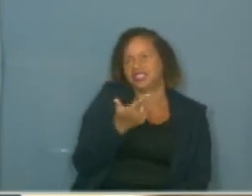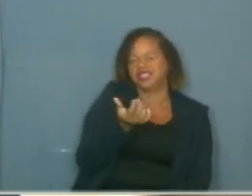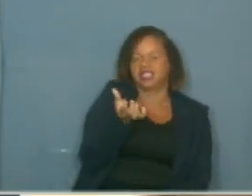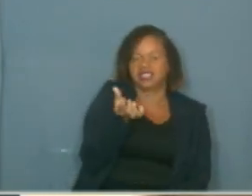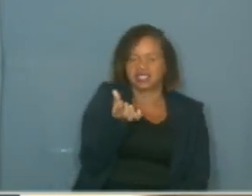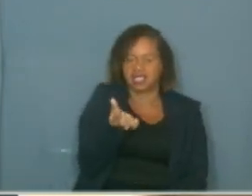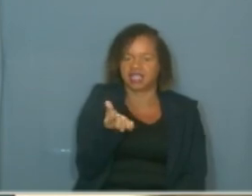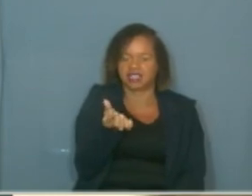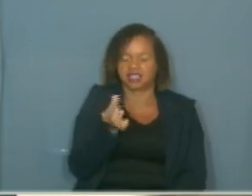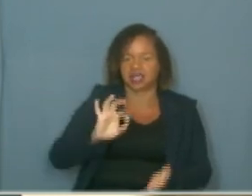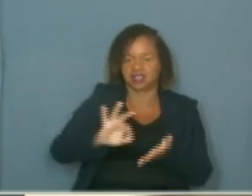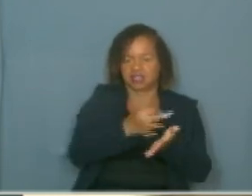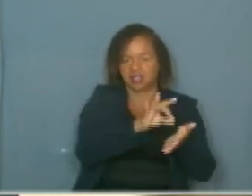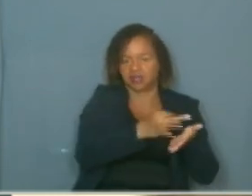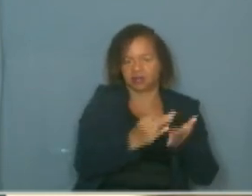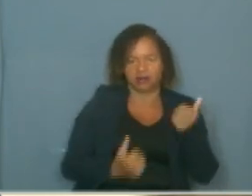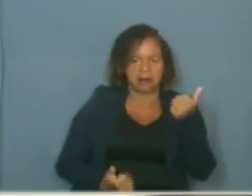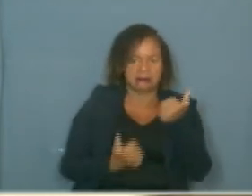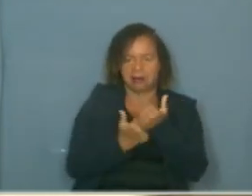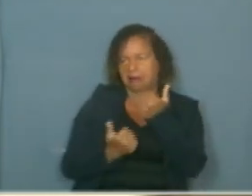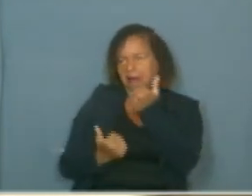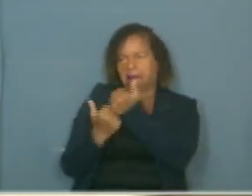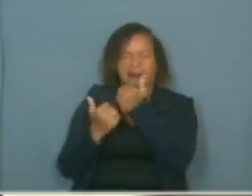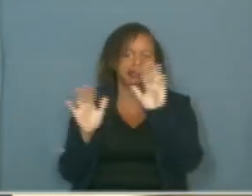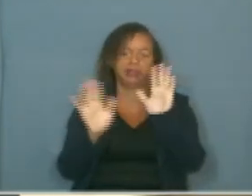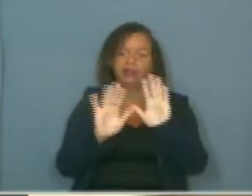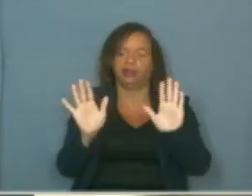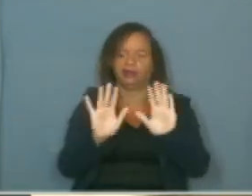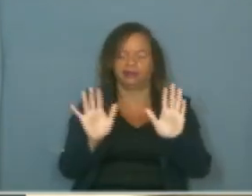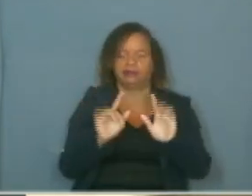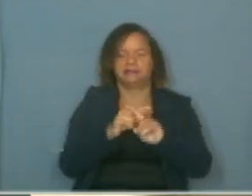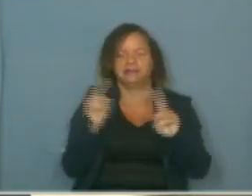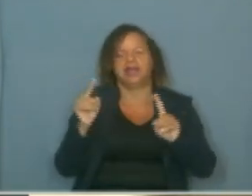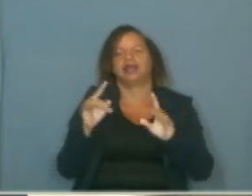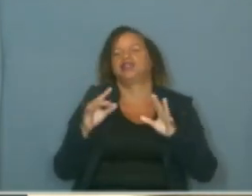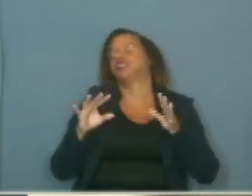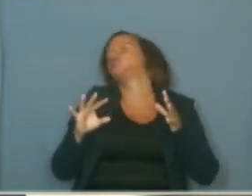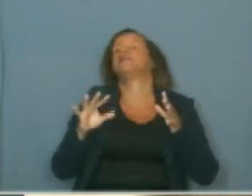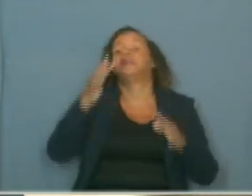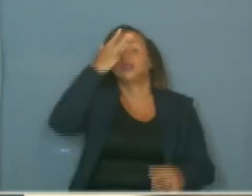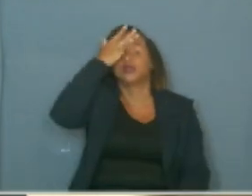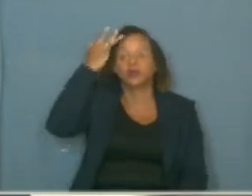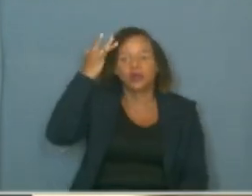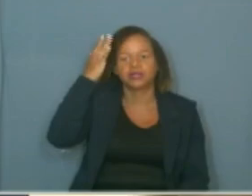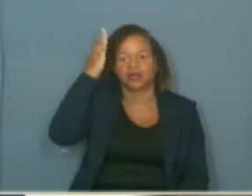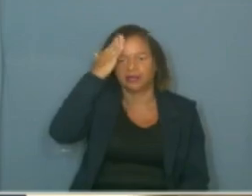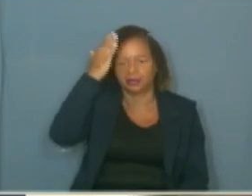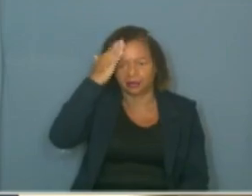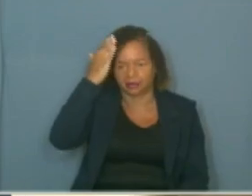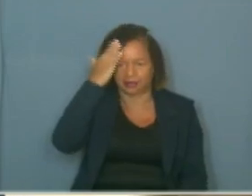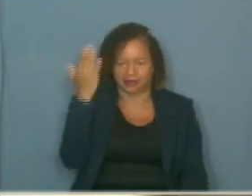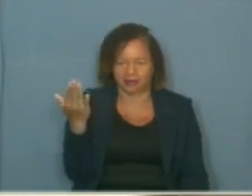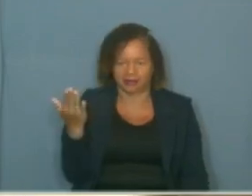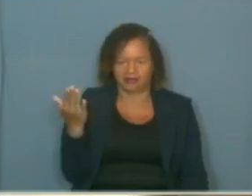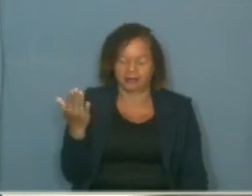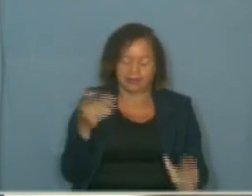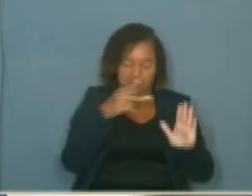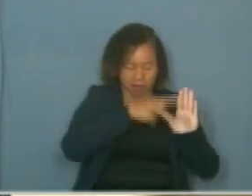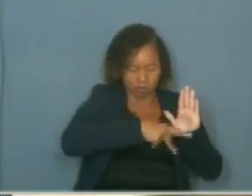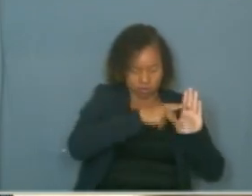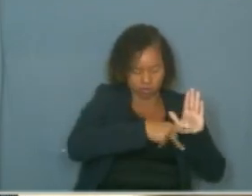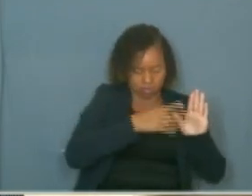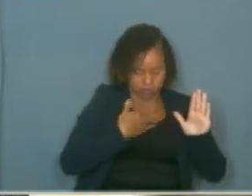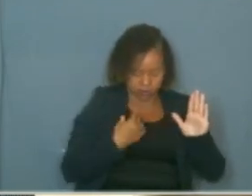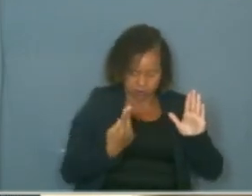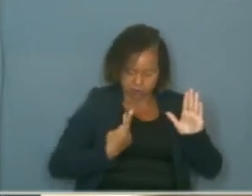26 assinaturas, não de apoiadores e apoiadoras, mas de autores e autoras. Então, depois que o projeto passa por mim e